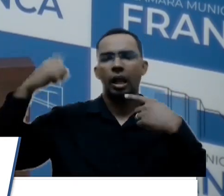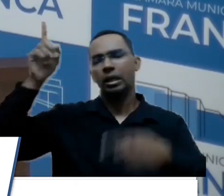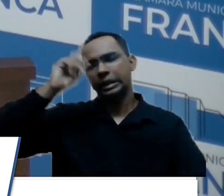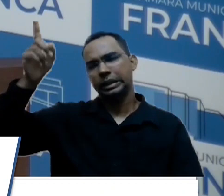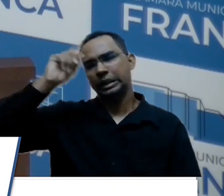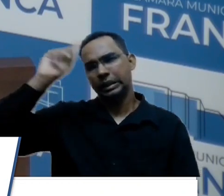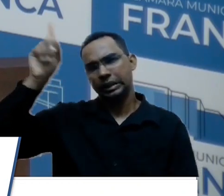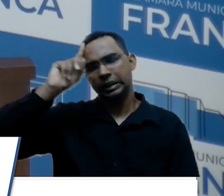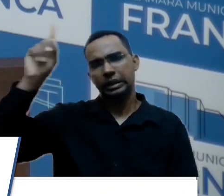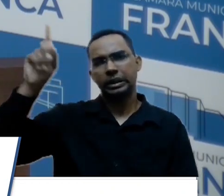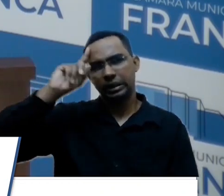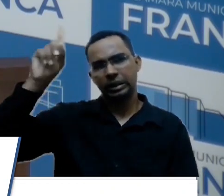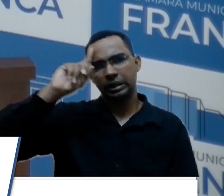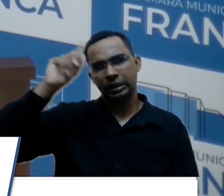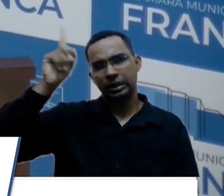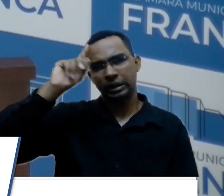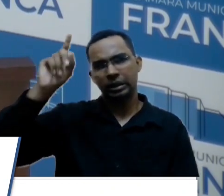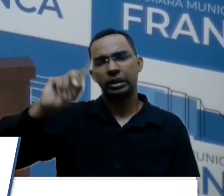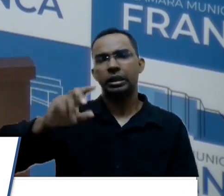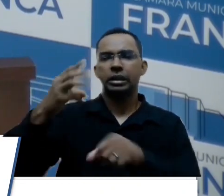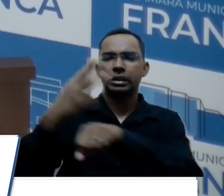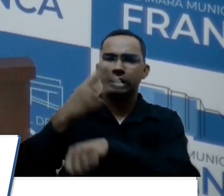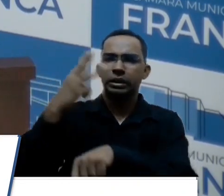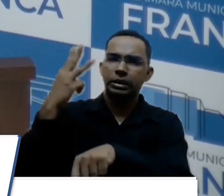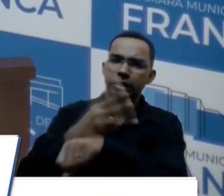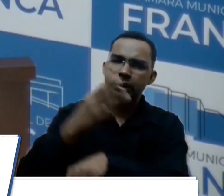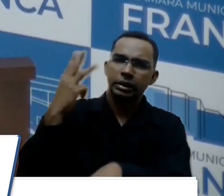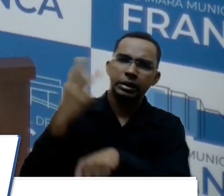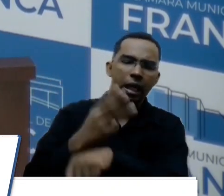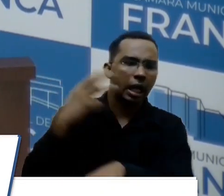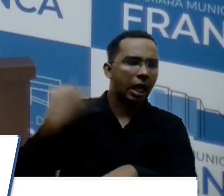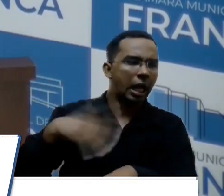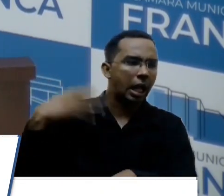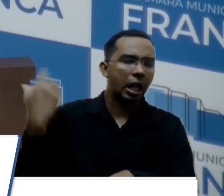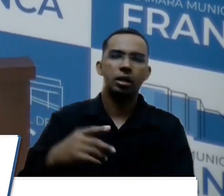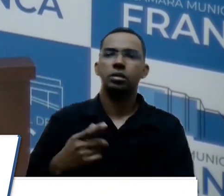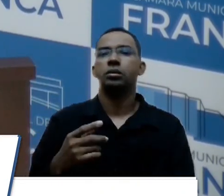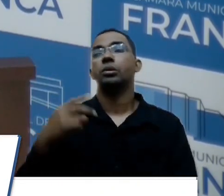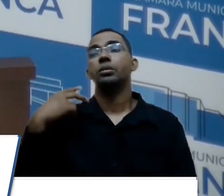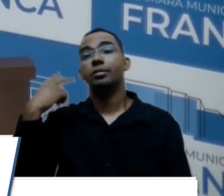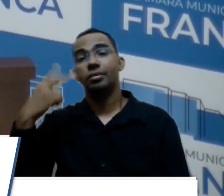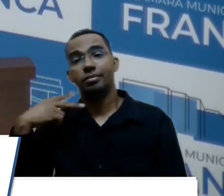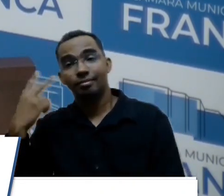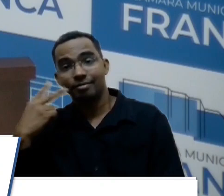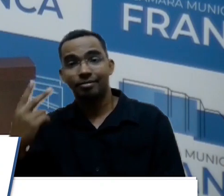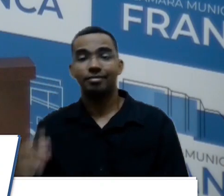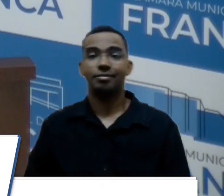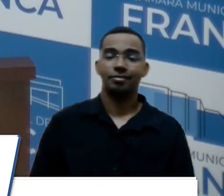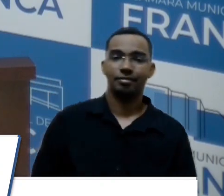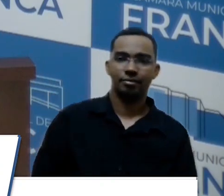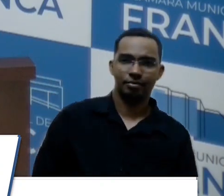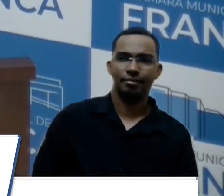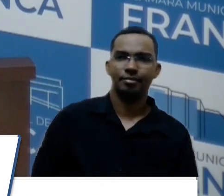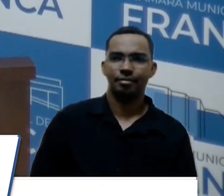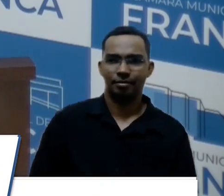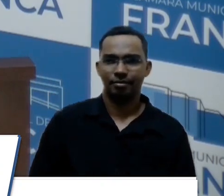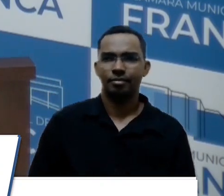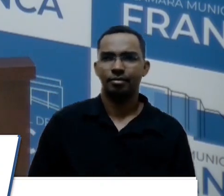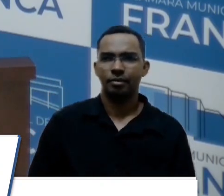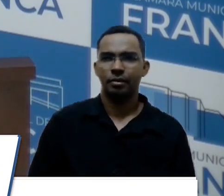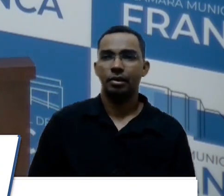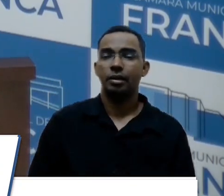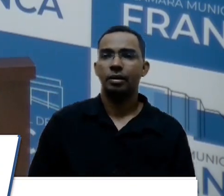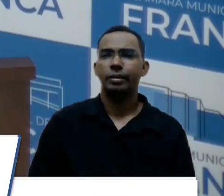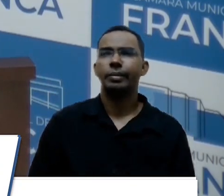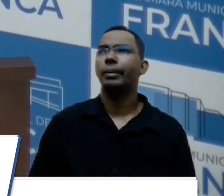receber zap? São os vereadores. E o ser abstrato